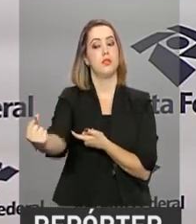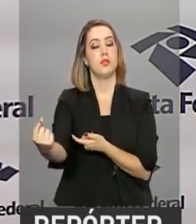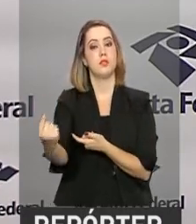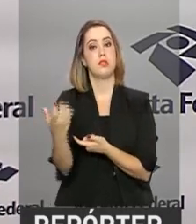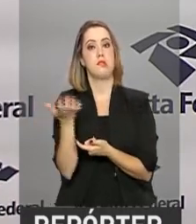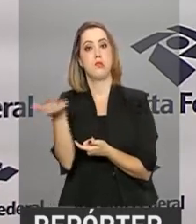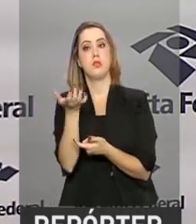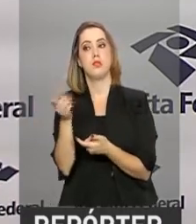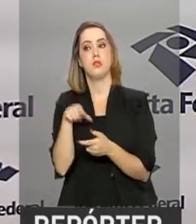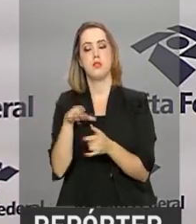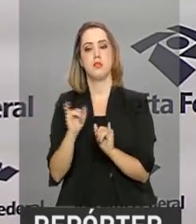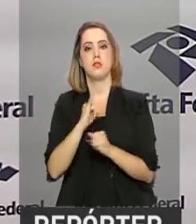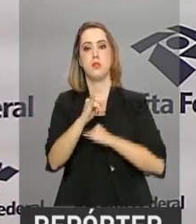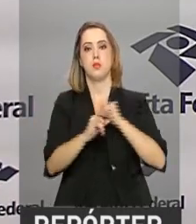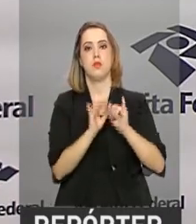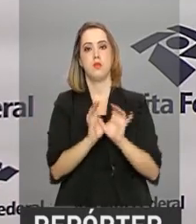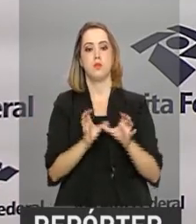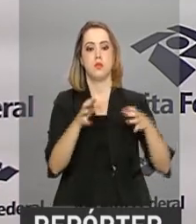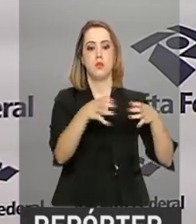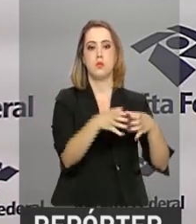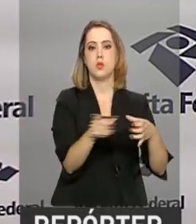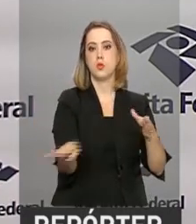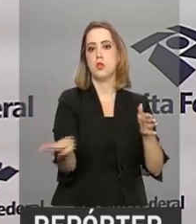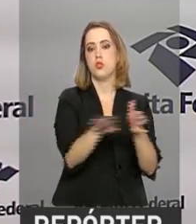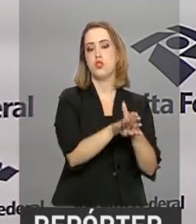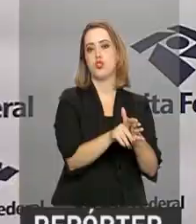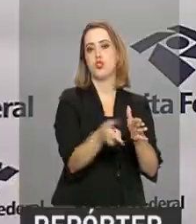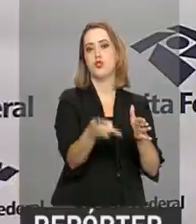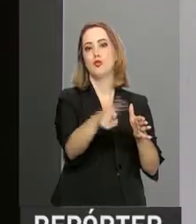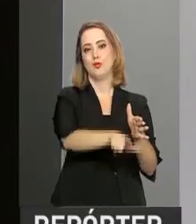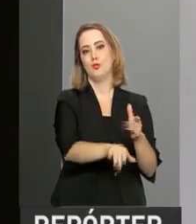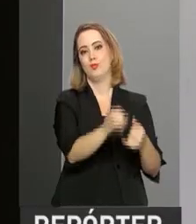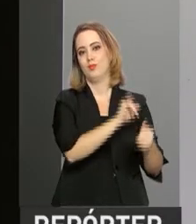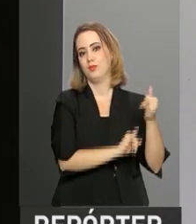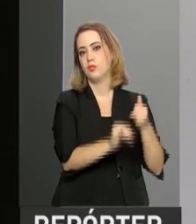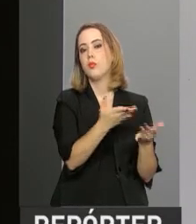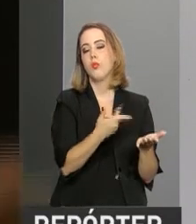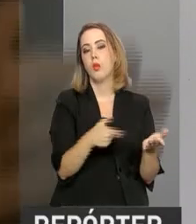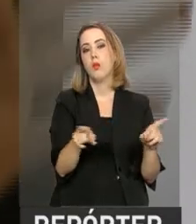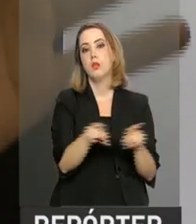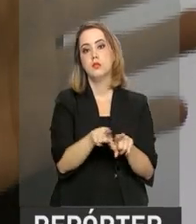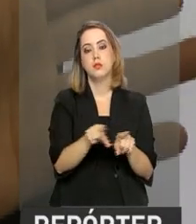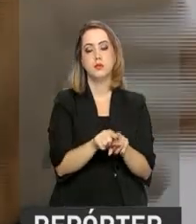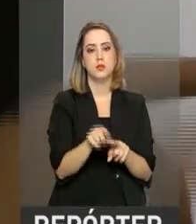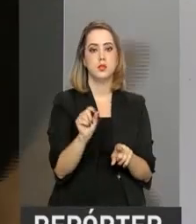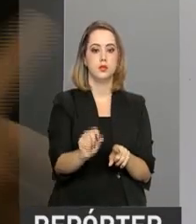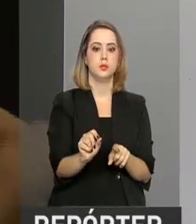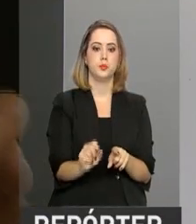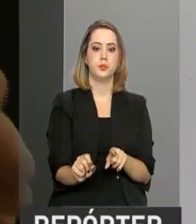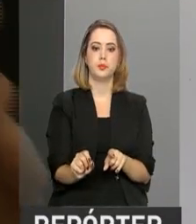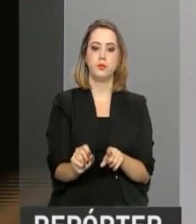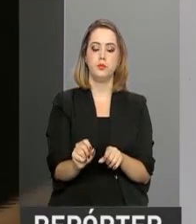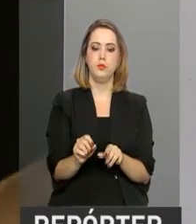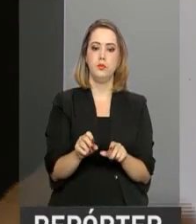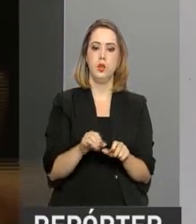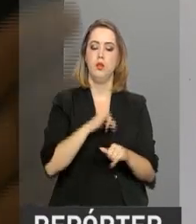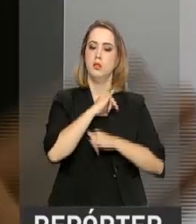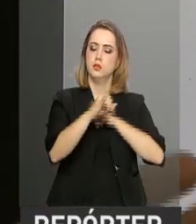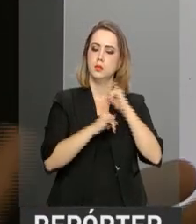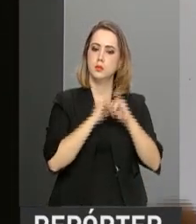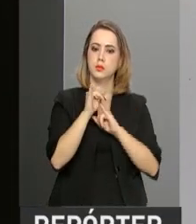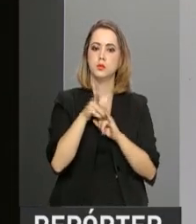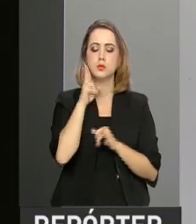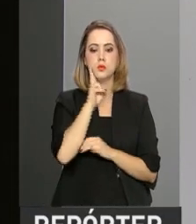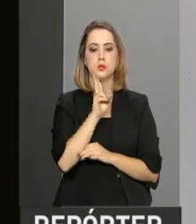quem está chegando no país tem outro e ele vai encontrar isso além disso nós temos é na página inicial de cara